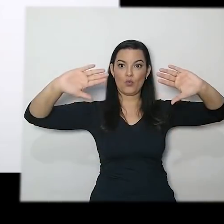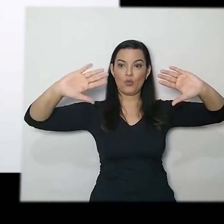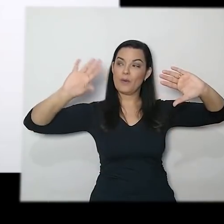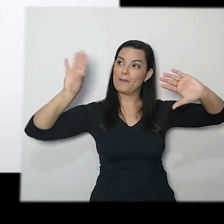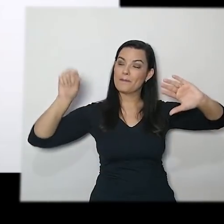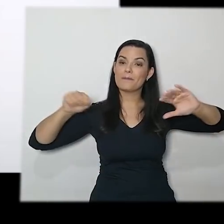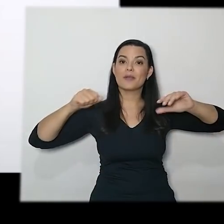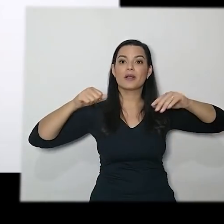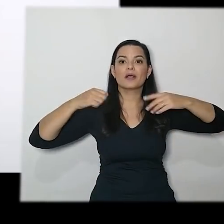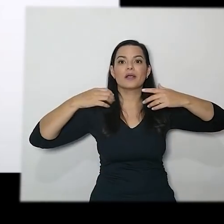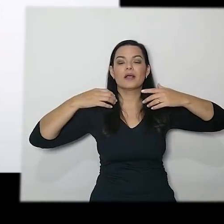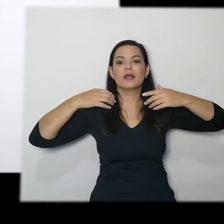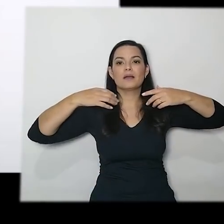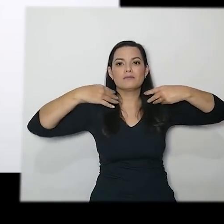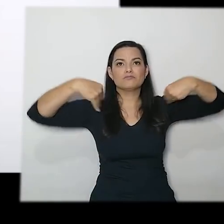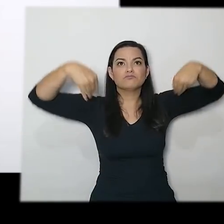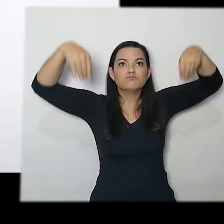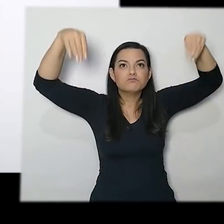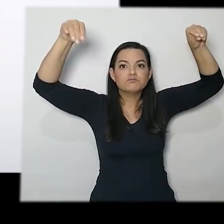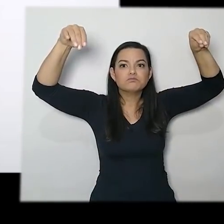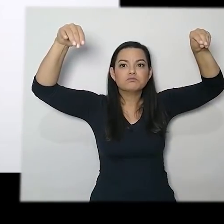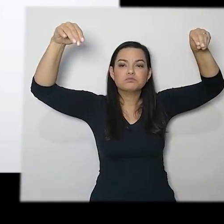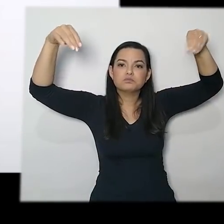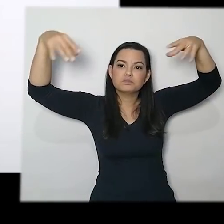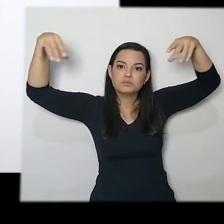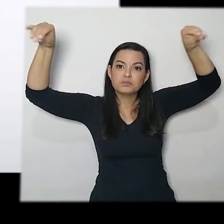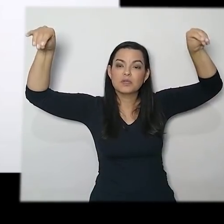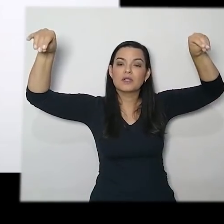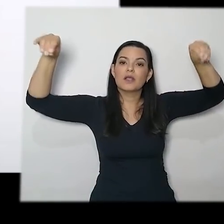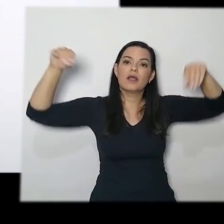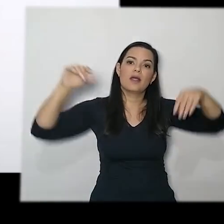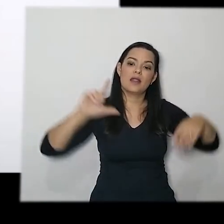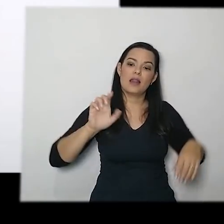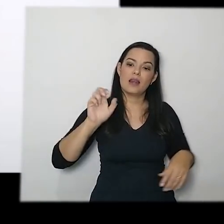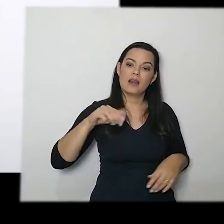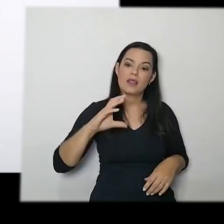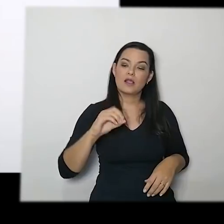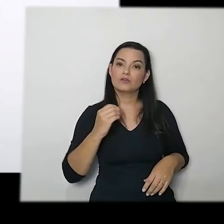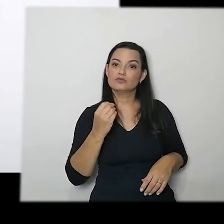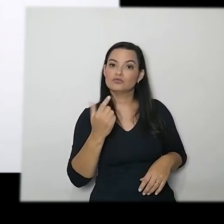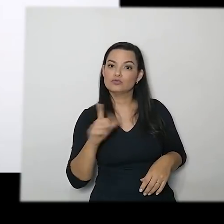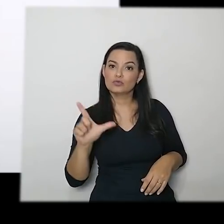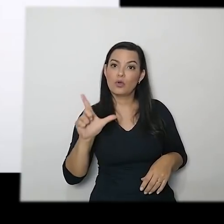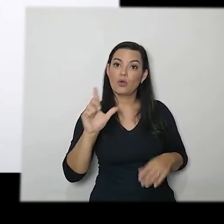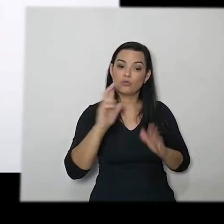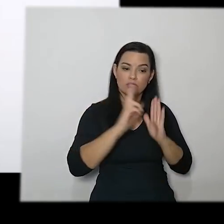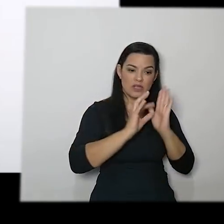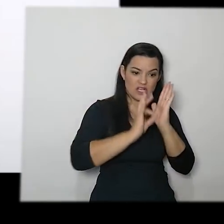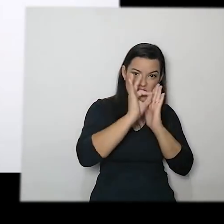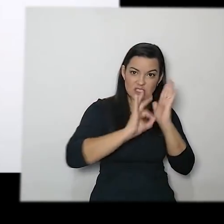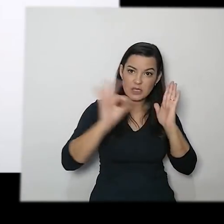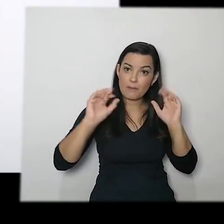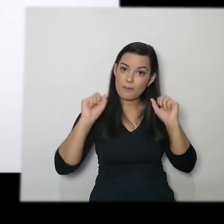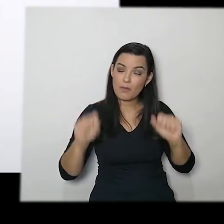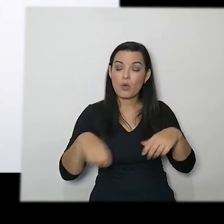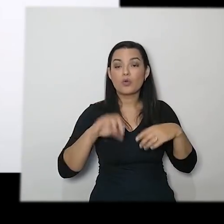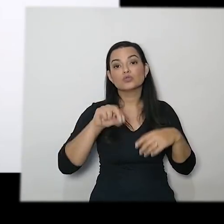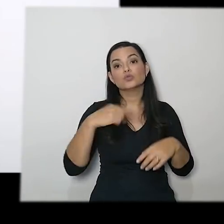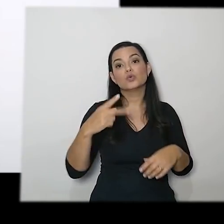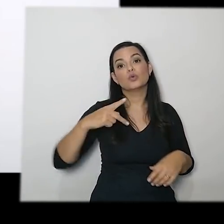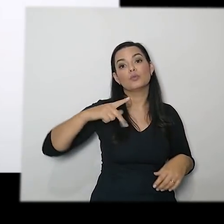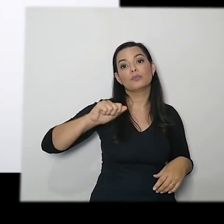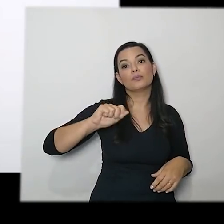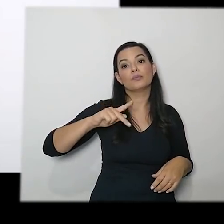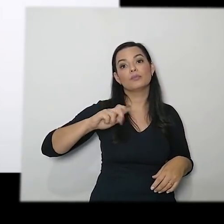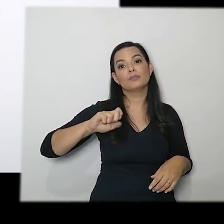pode colocar papelão colado na parede se você não tiver espaço no seu chão. E os materiais podem